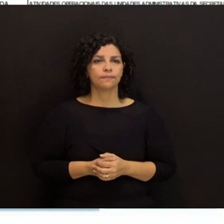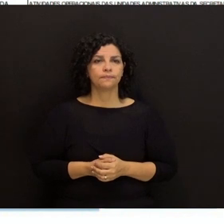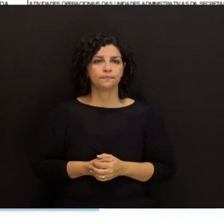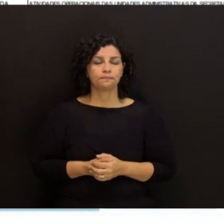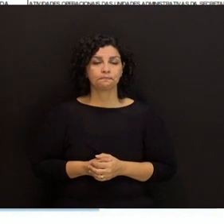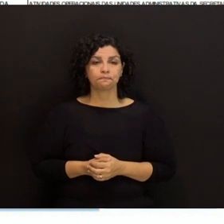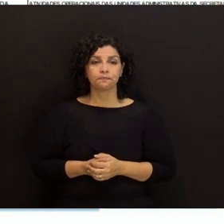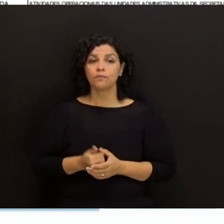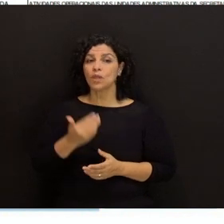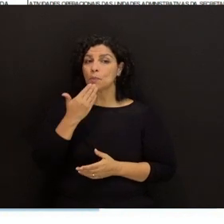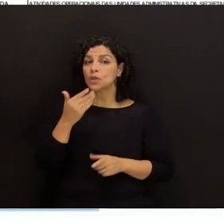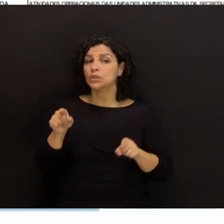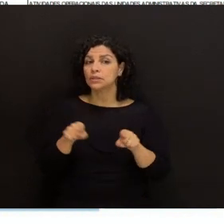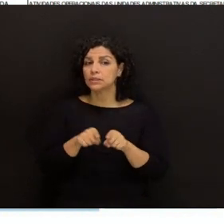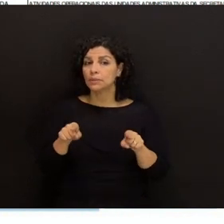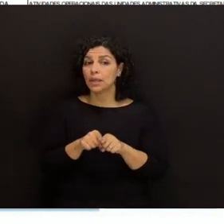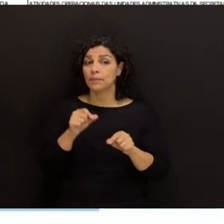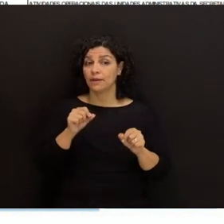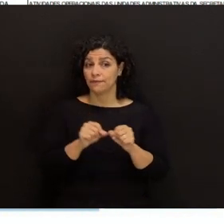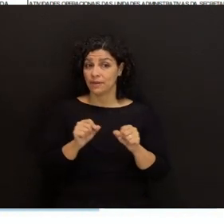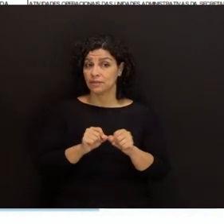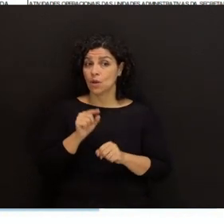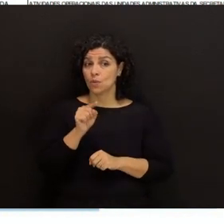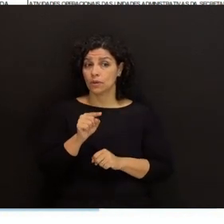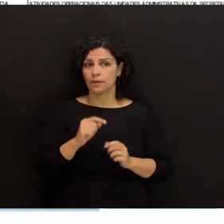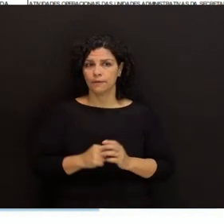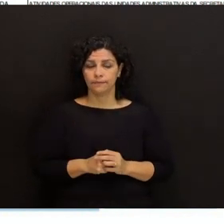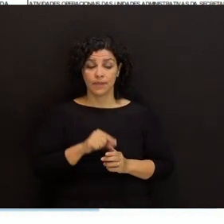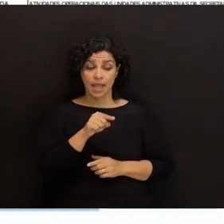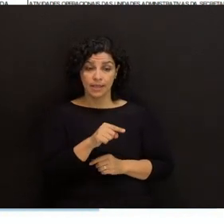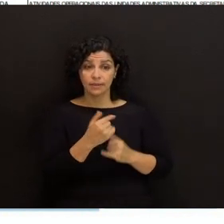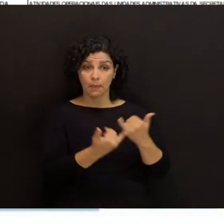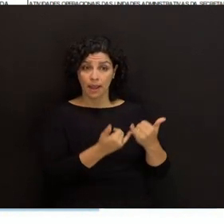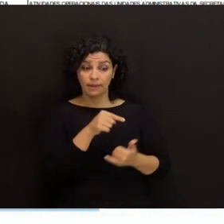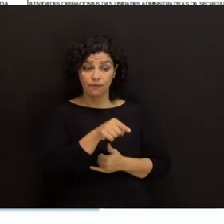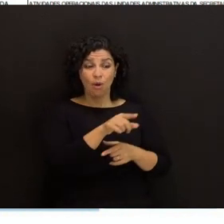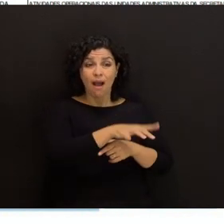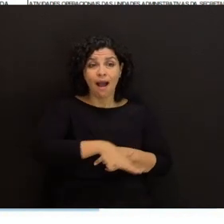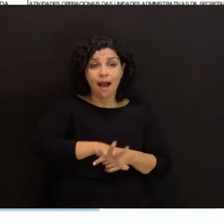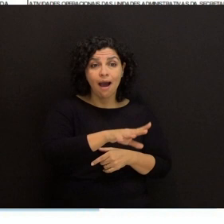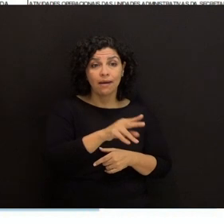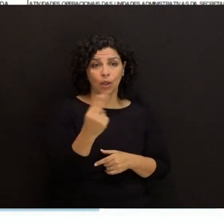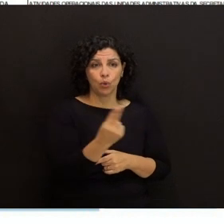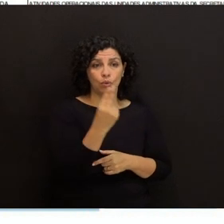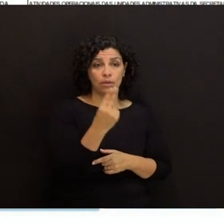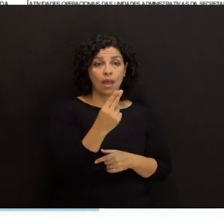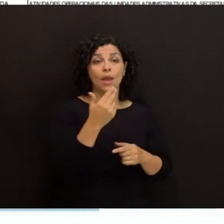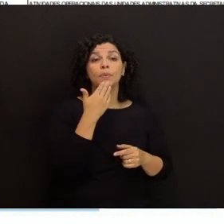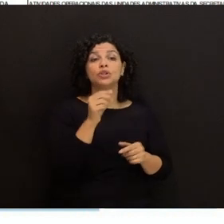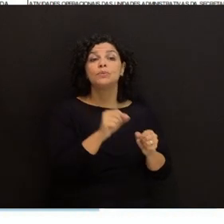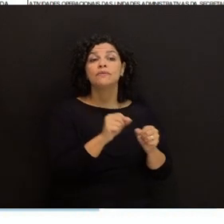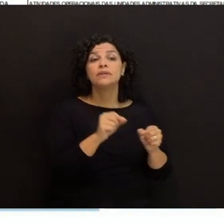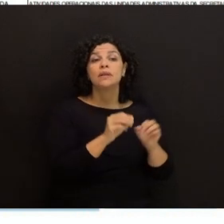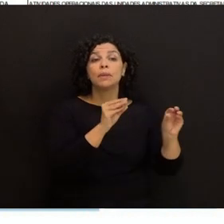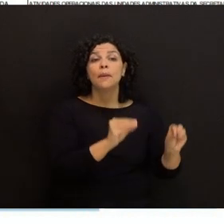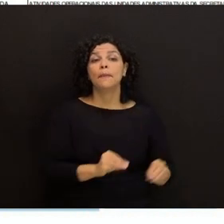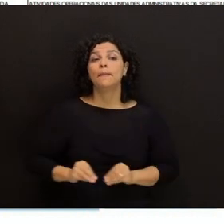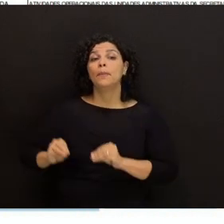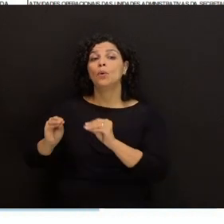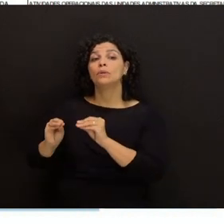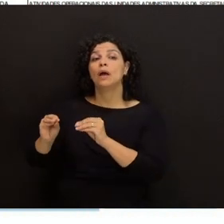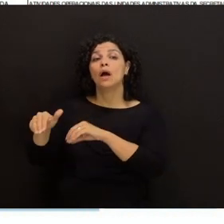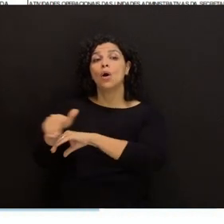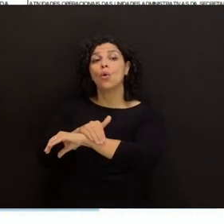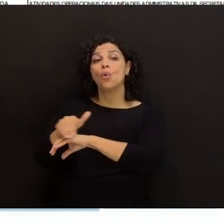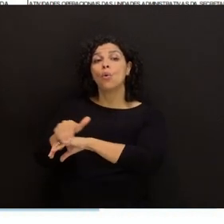foi pedido a remoção desse daqui como foi impossível estava lá a gente pediu a remoção disso aqui para ser instalado lá na